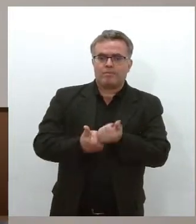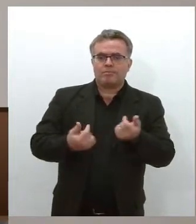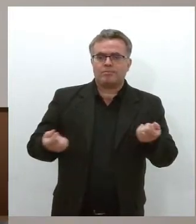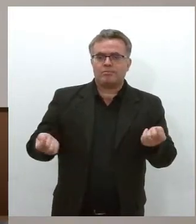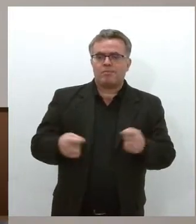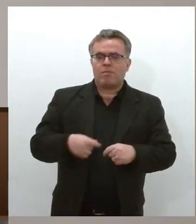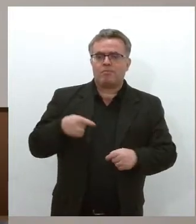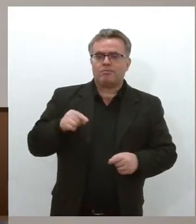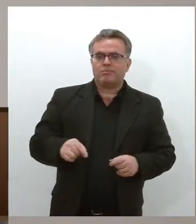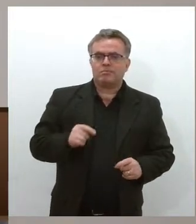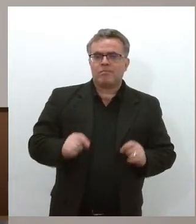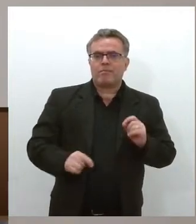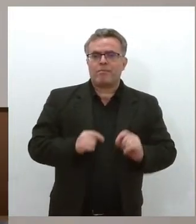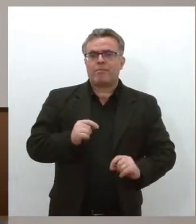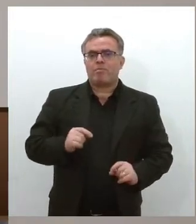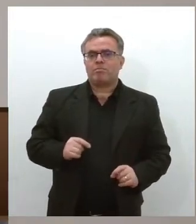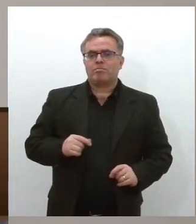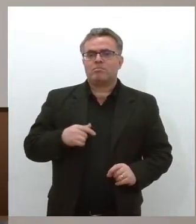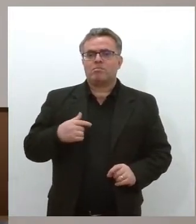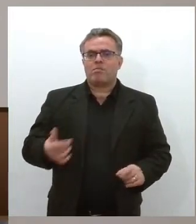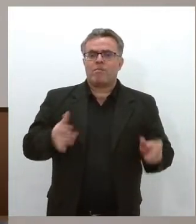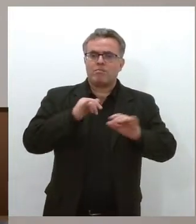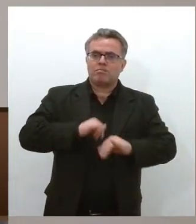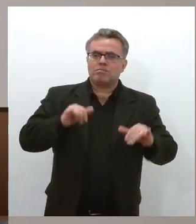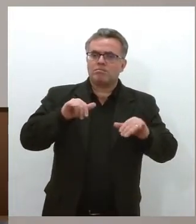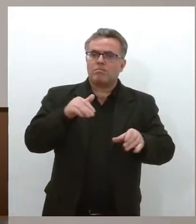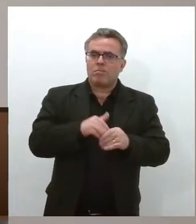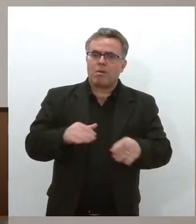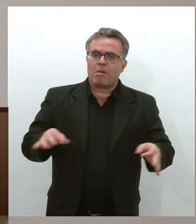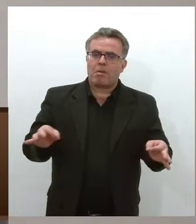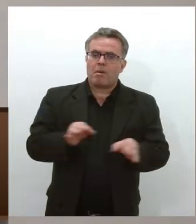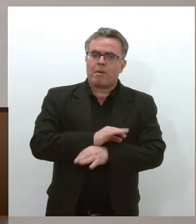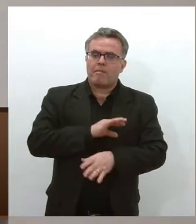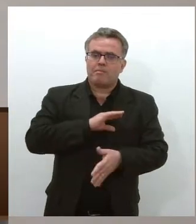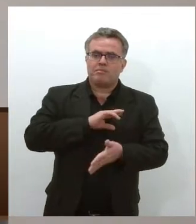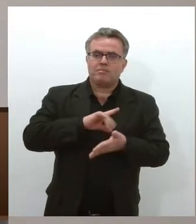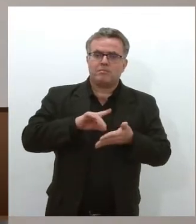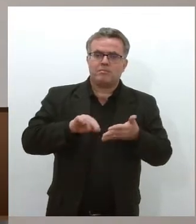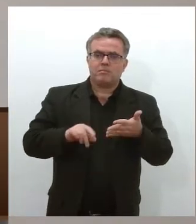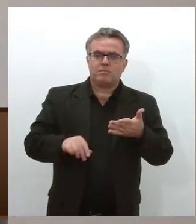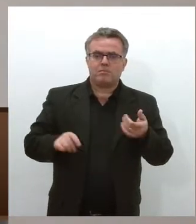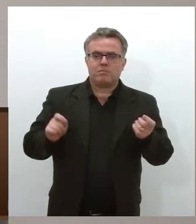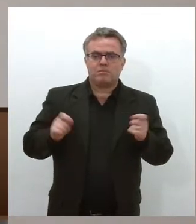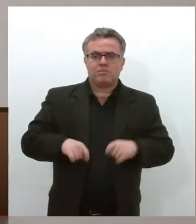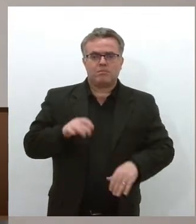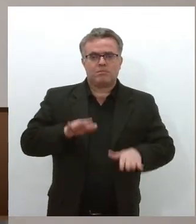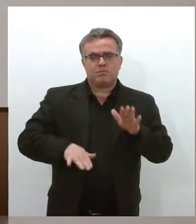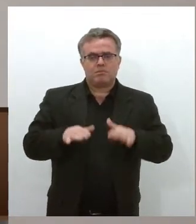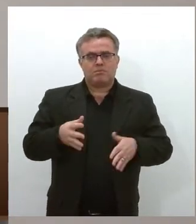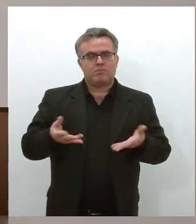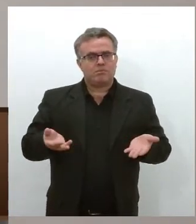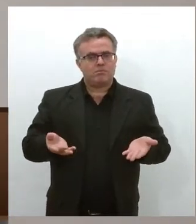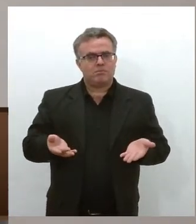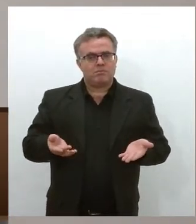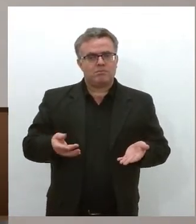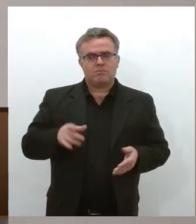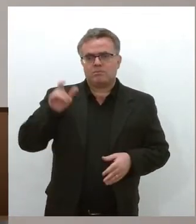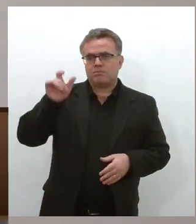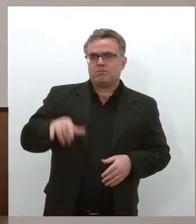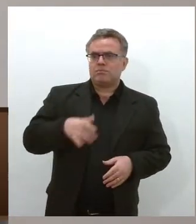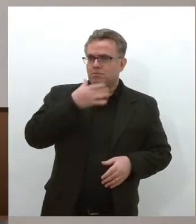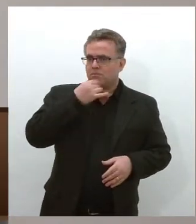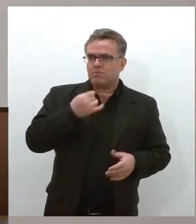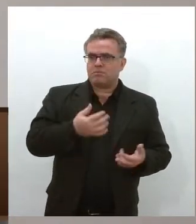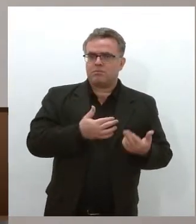né, enquanto ela está em campanha. Então, são diversas dificuldades que muitas das vezes não cabem ao homem, ou ele não se coloca